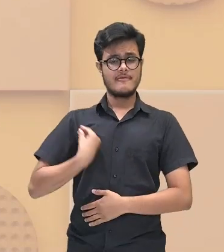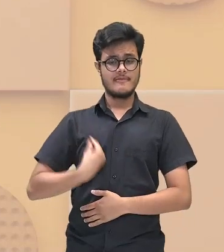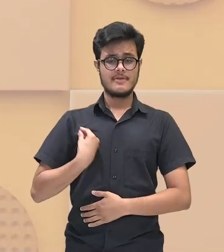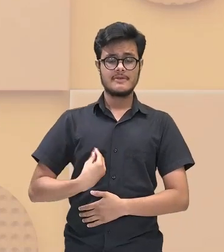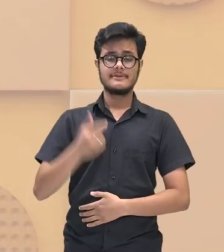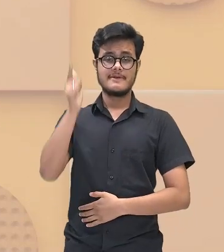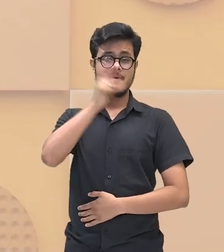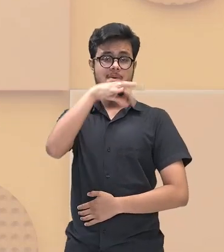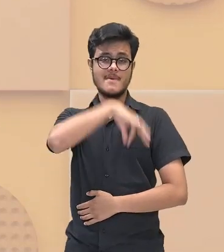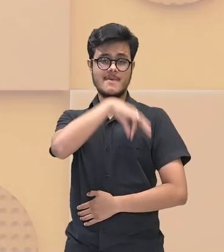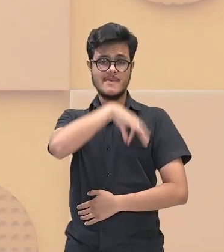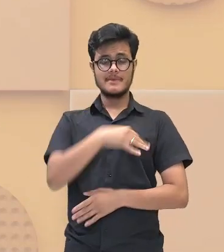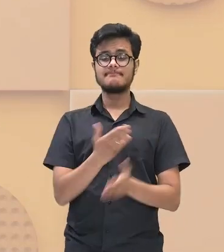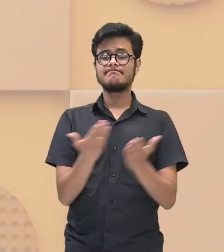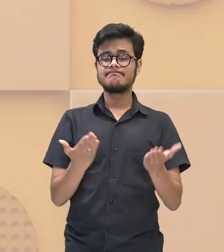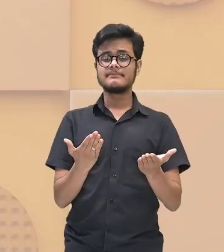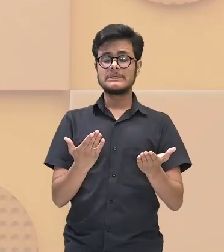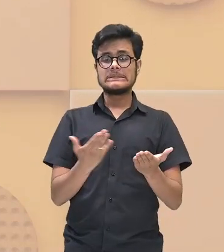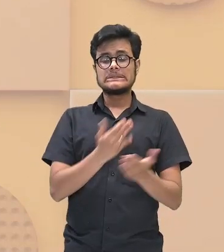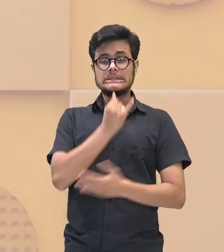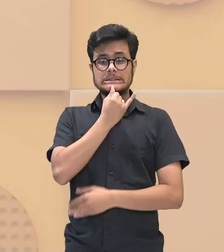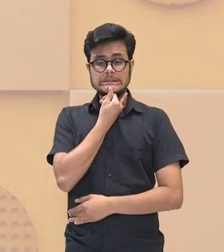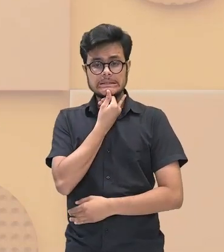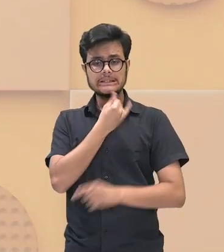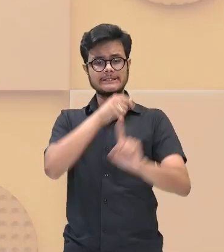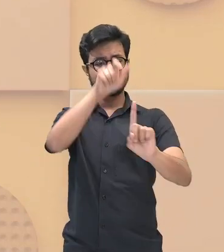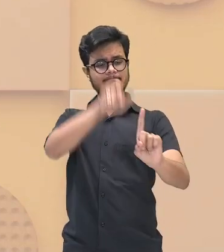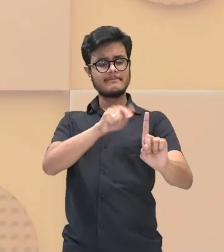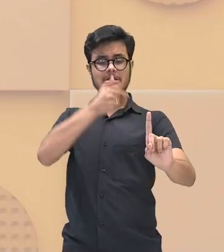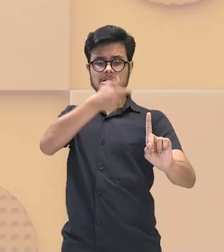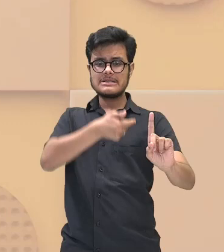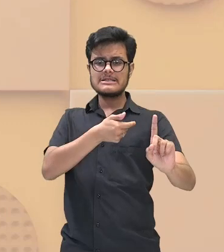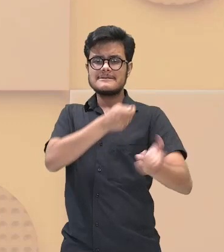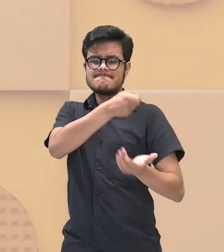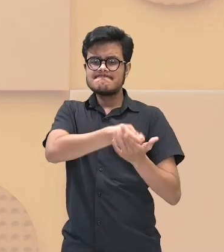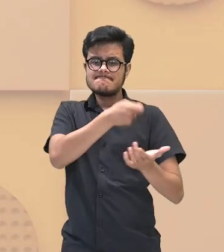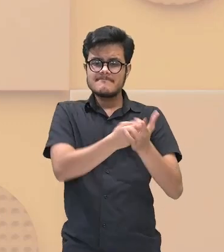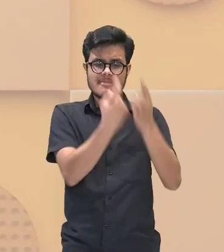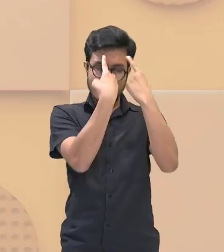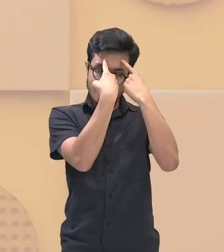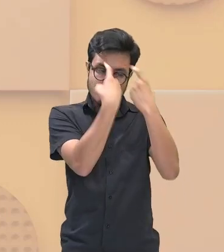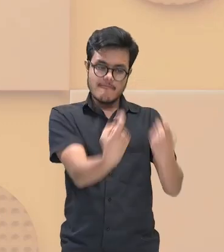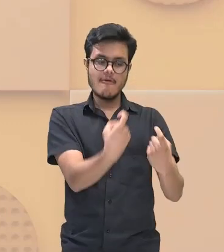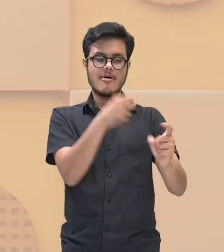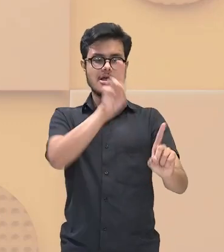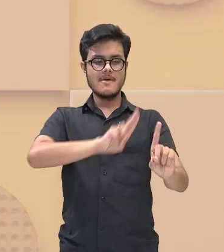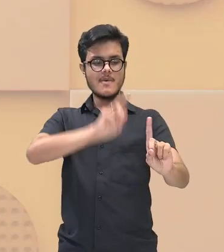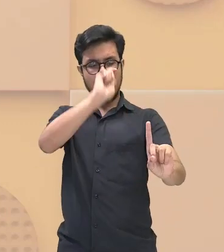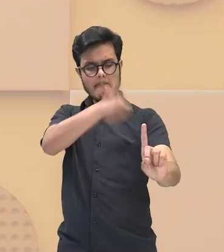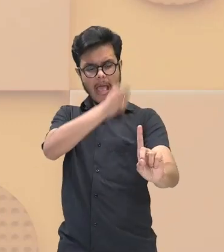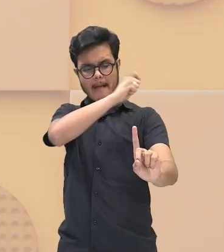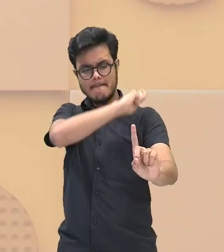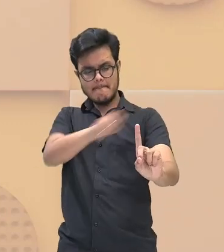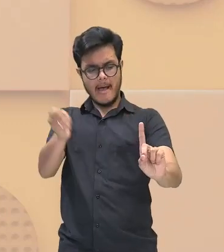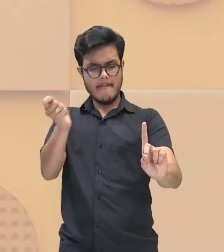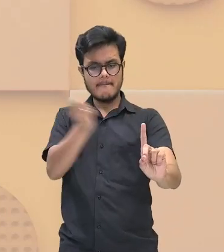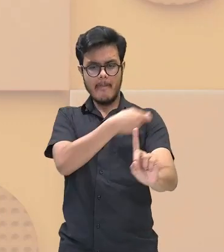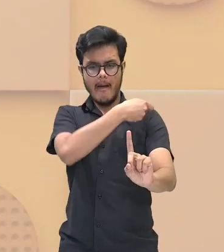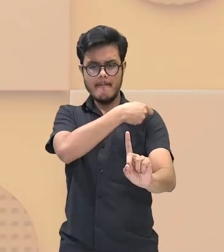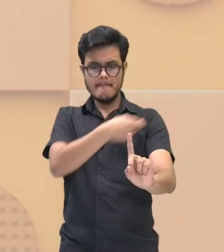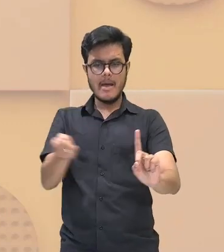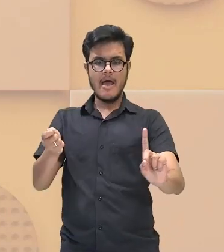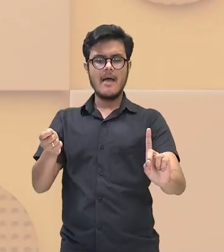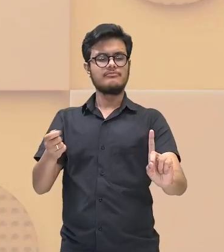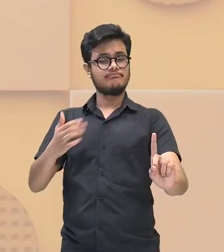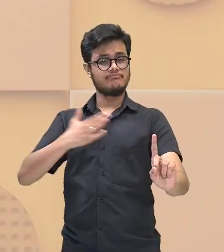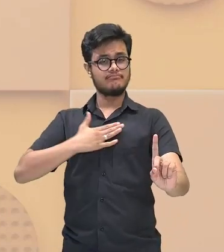e, infelizmente, esse trabalho excessivo também vai estar acompanhado ali de castigos físicos e também a questão de aculturação.